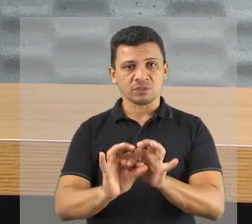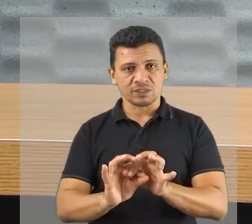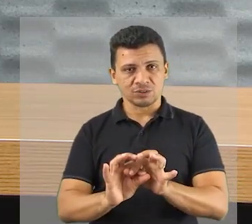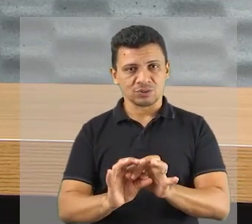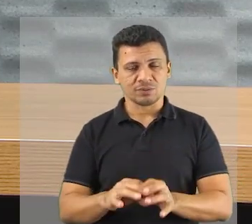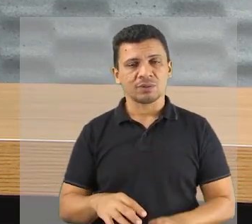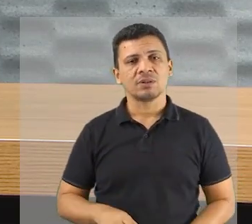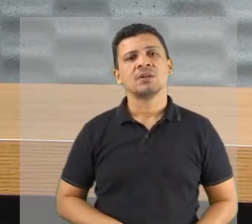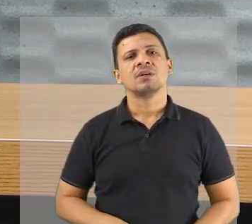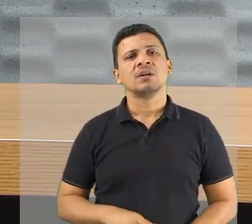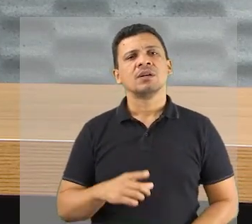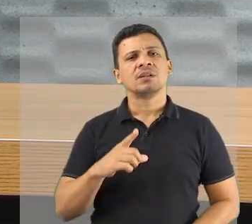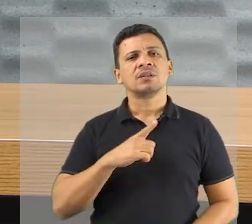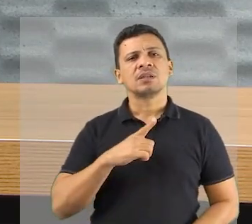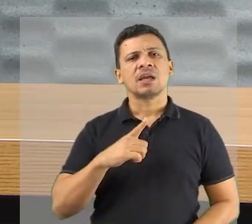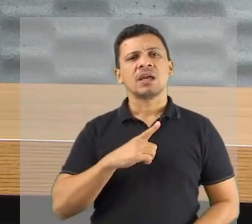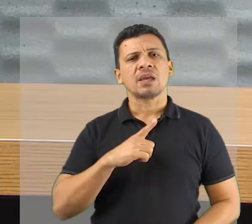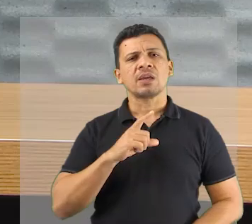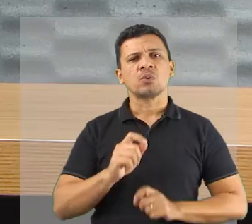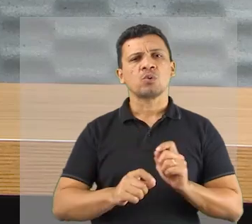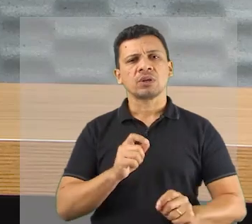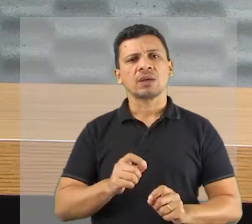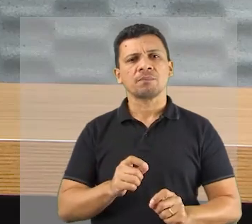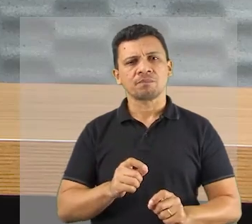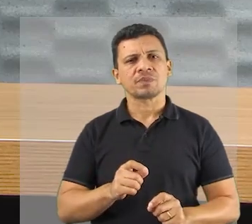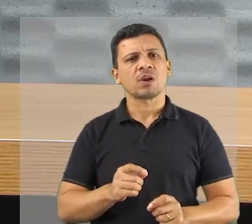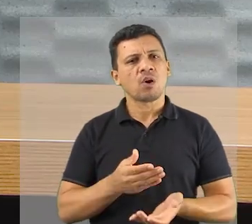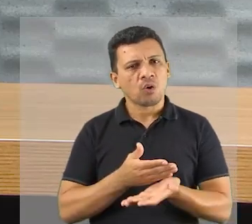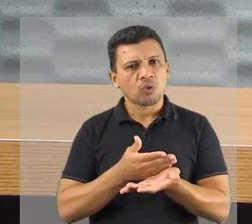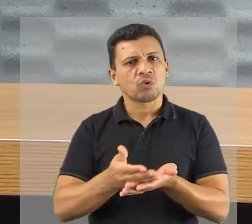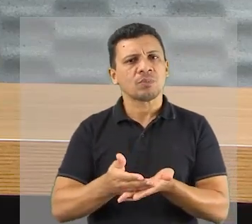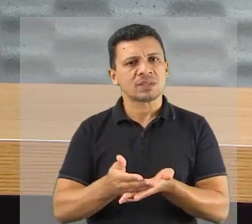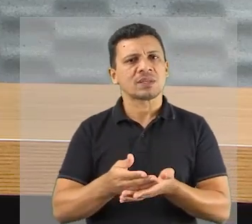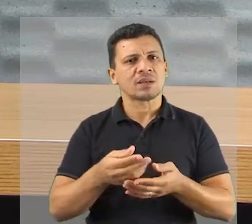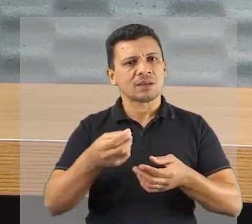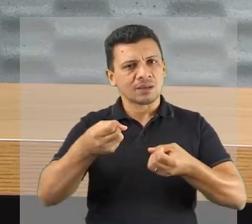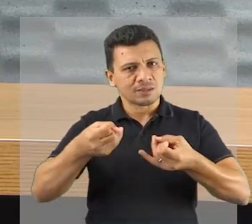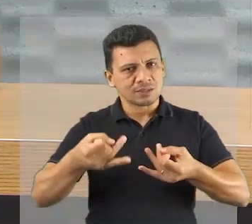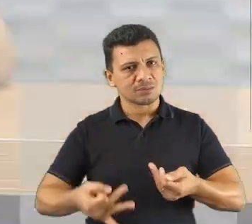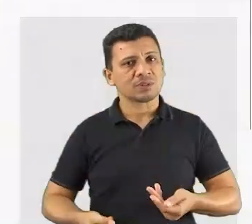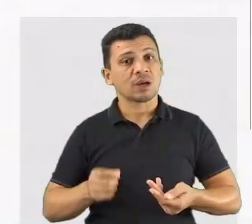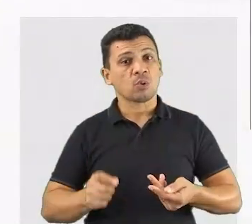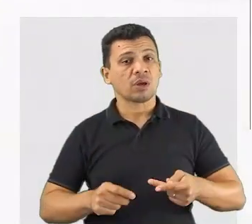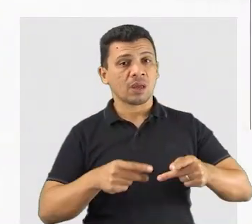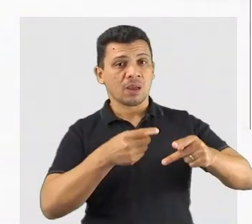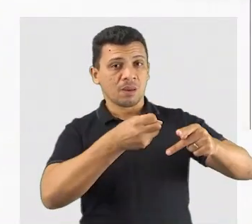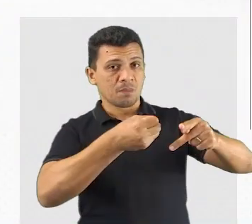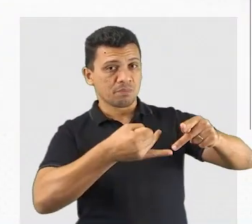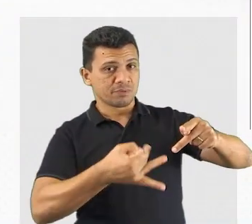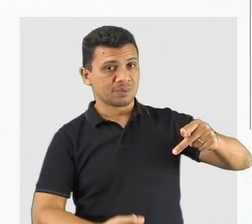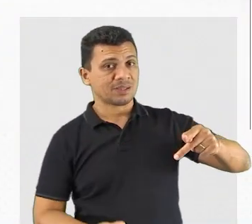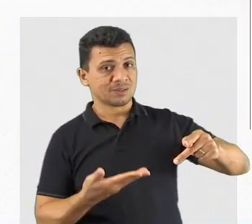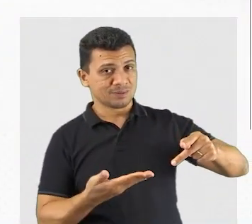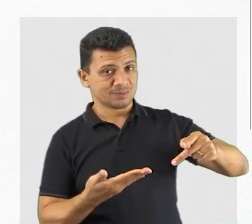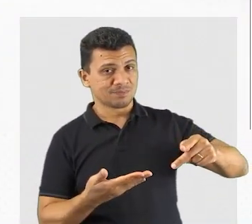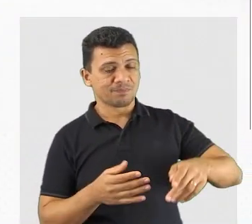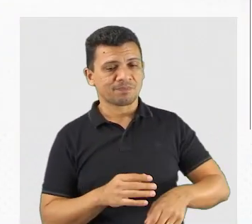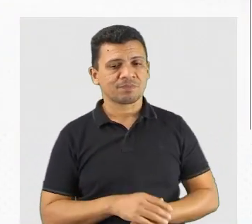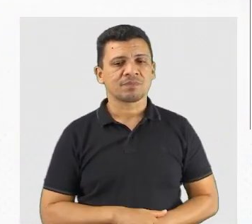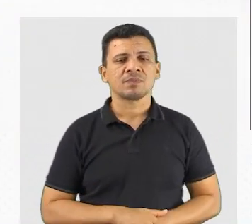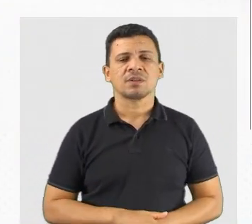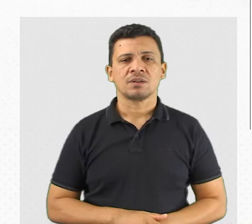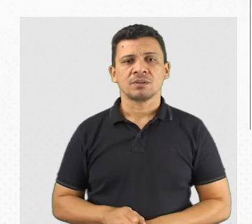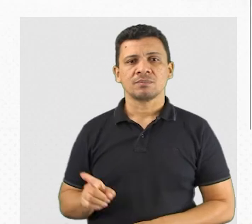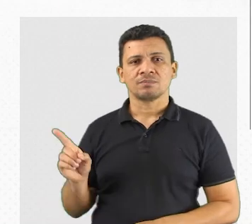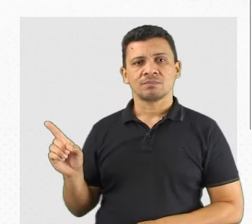aonde nós vamos agora, de fato, entrar nas propriedades. Então, vamos começar. Bora lá. Quando eu falo das